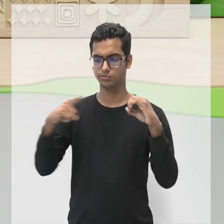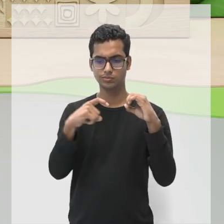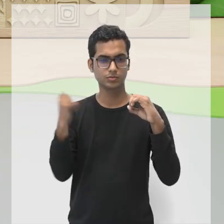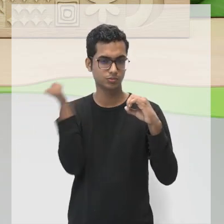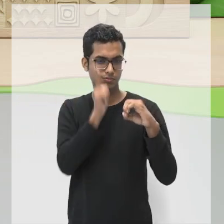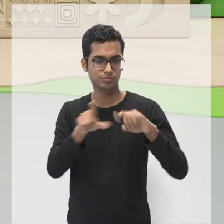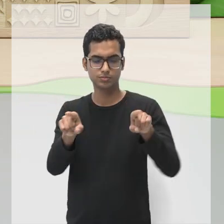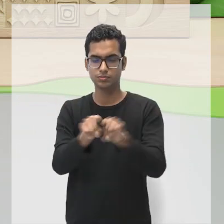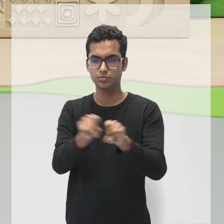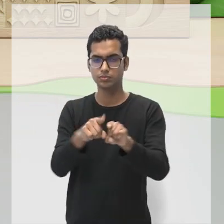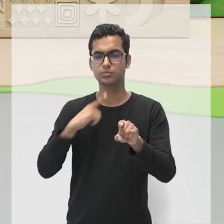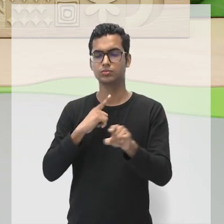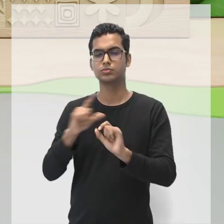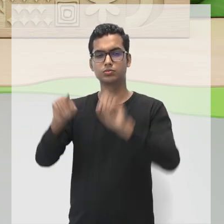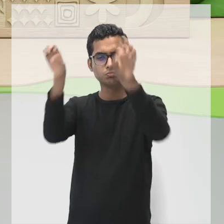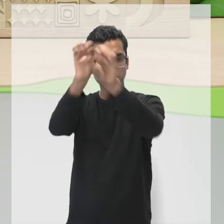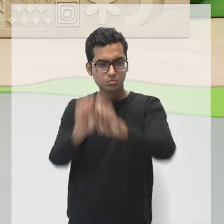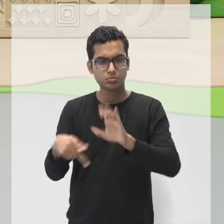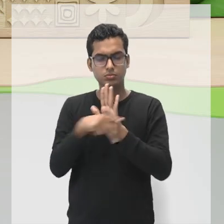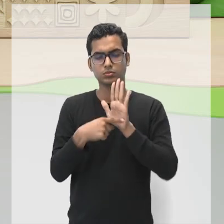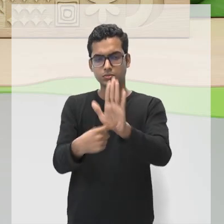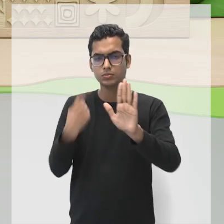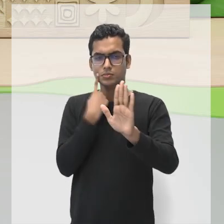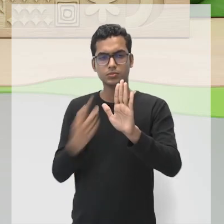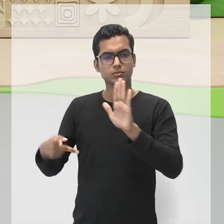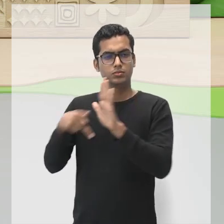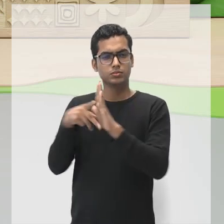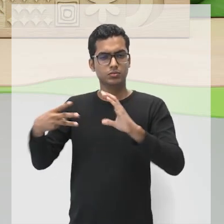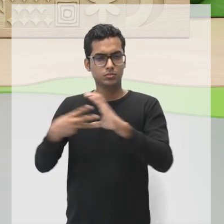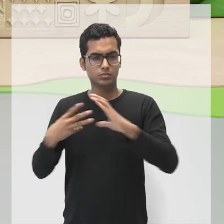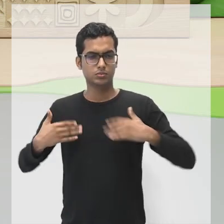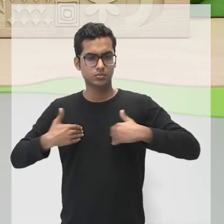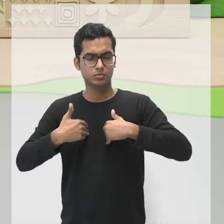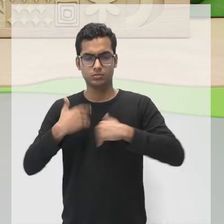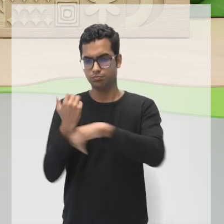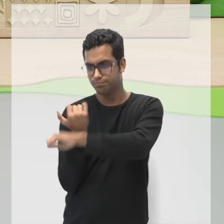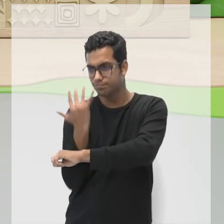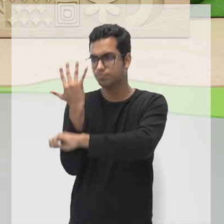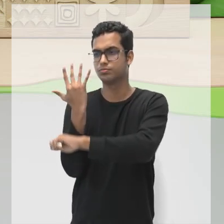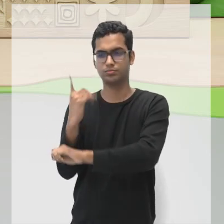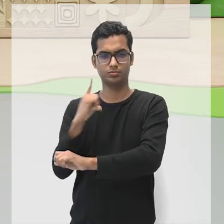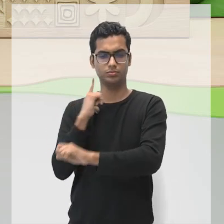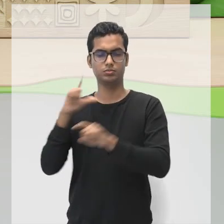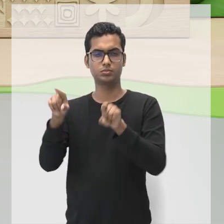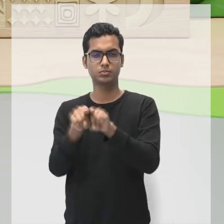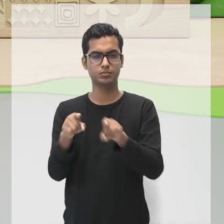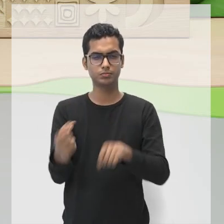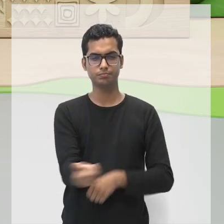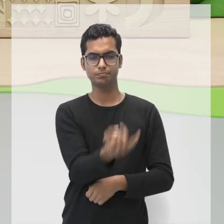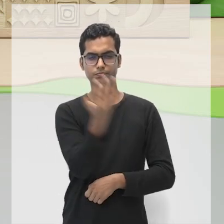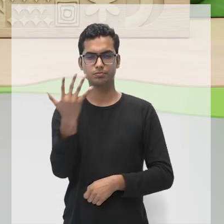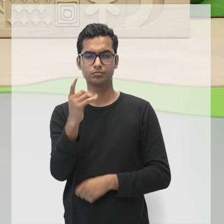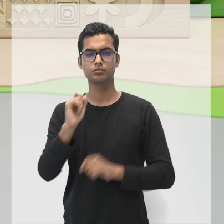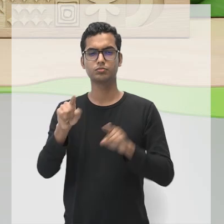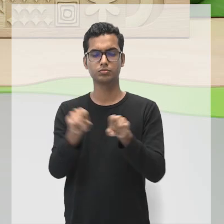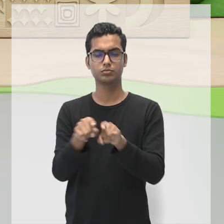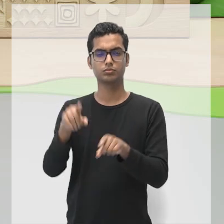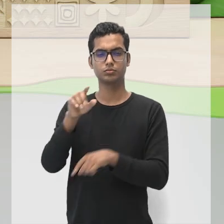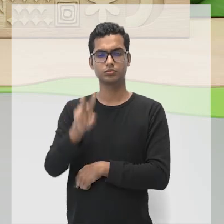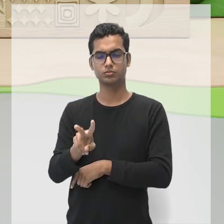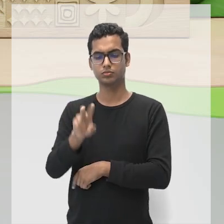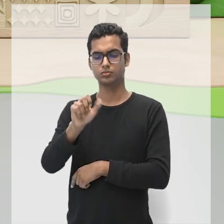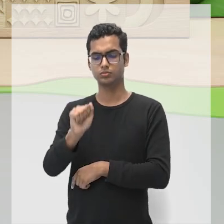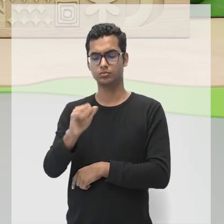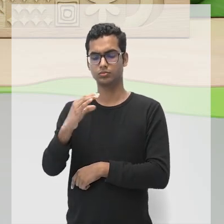locomova. A estrutura da célula vegetal é marcada pela presença de um grande vacúolo. Observe aqui na